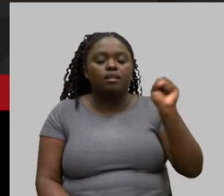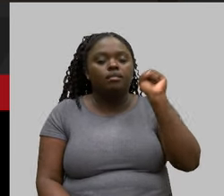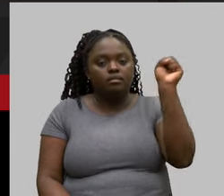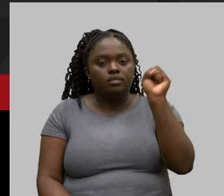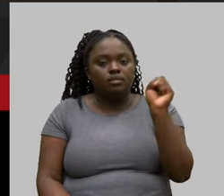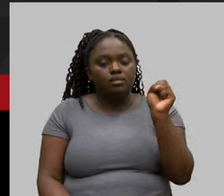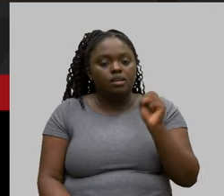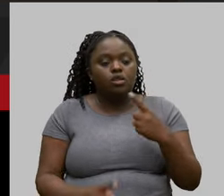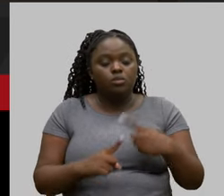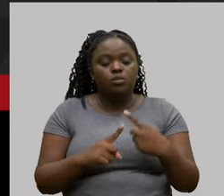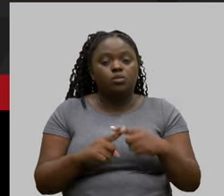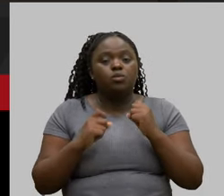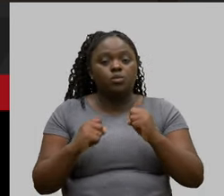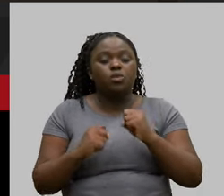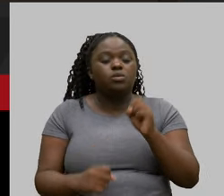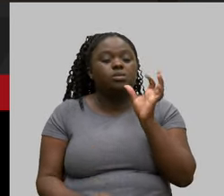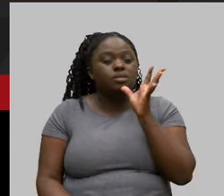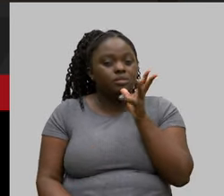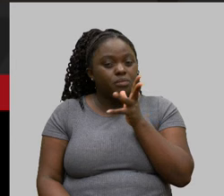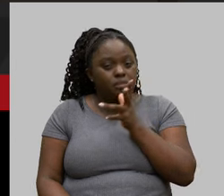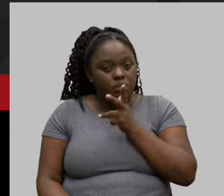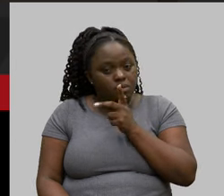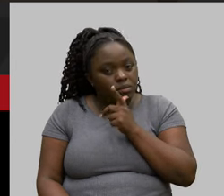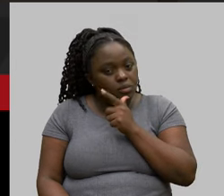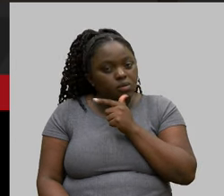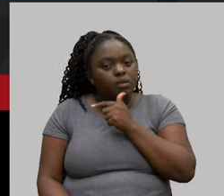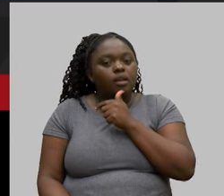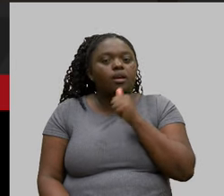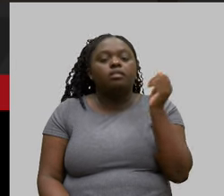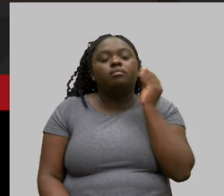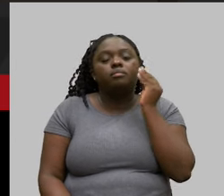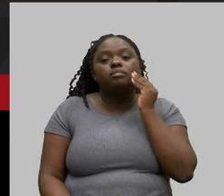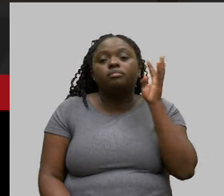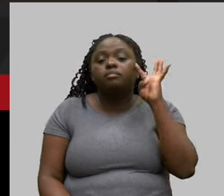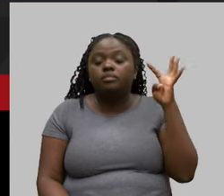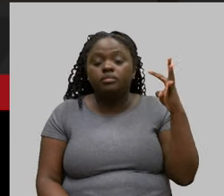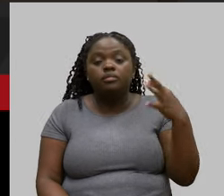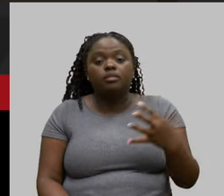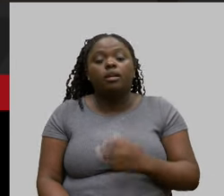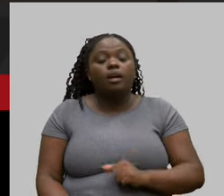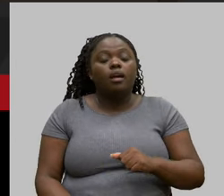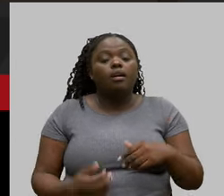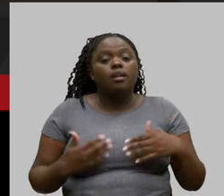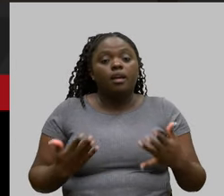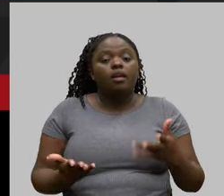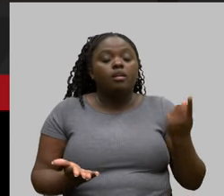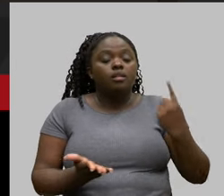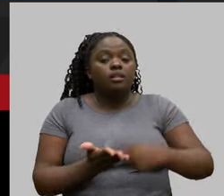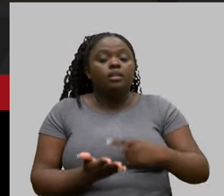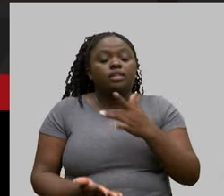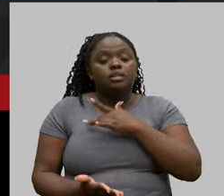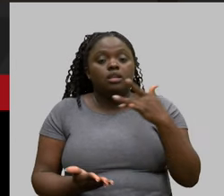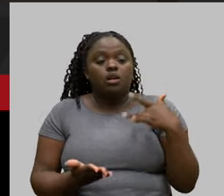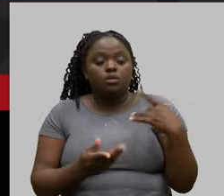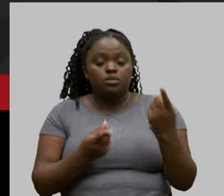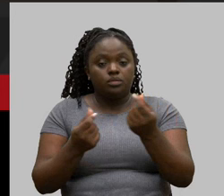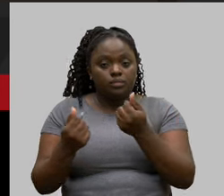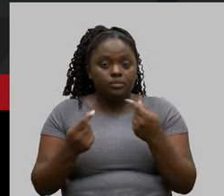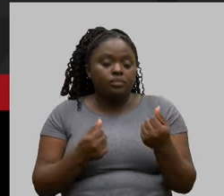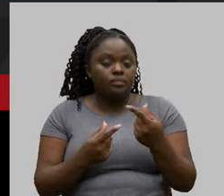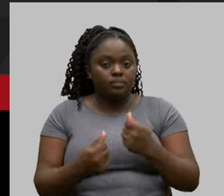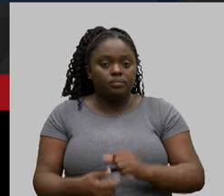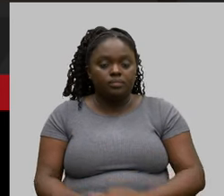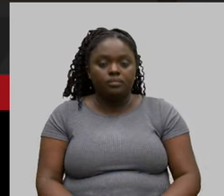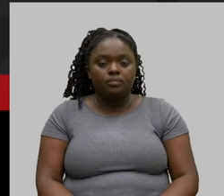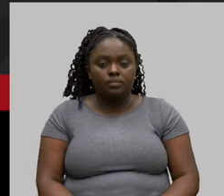eu posso demorar para tomar medidas né para equacionar para tentar resolver a situação e vir a comprometer a saúde financeira do meu